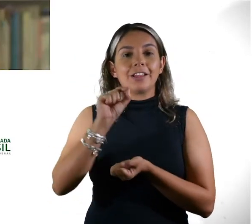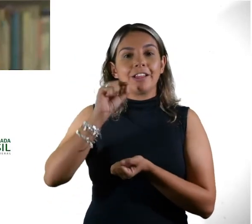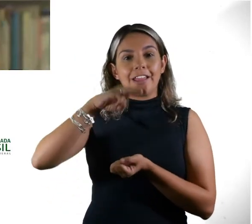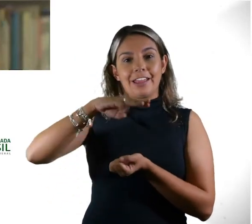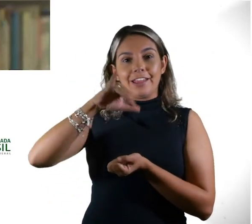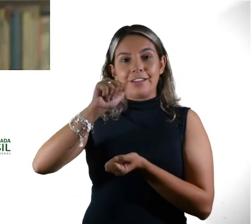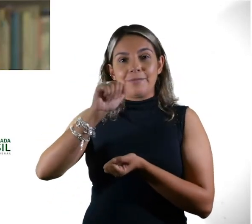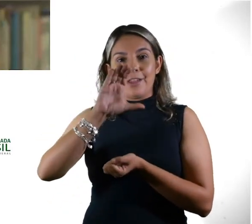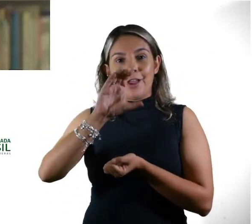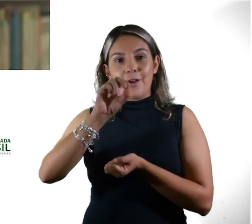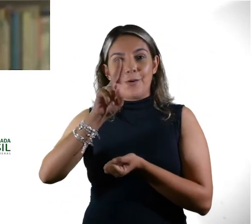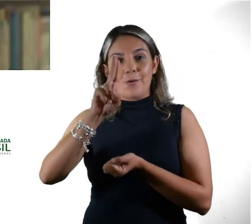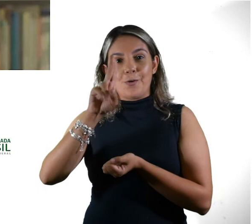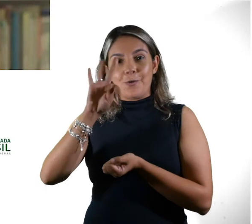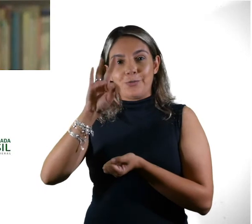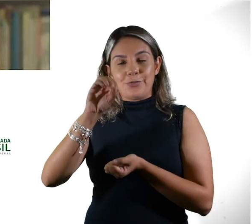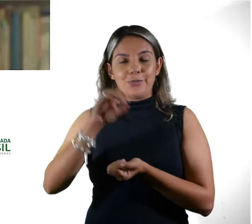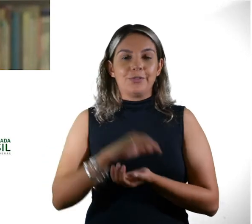Mia Couto?